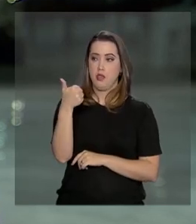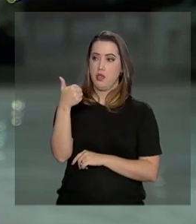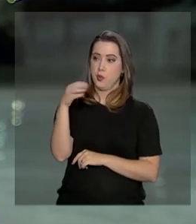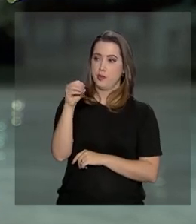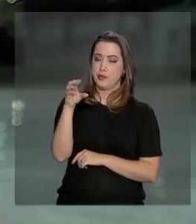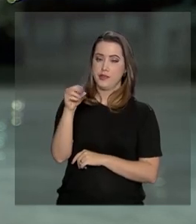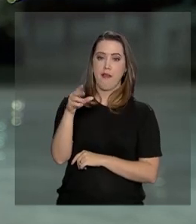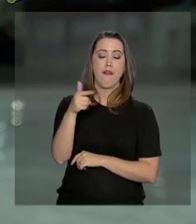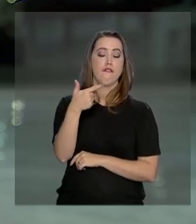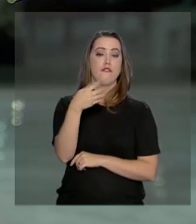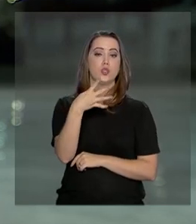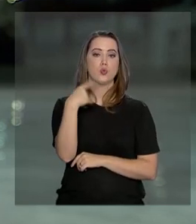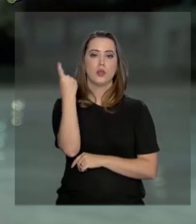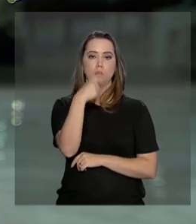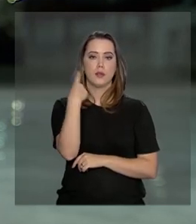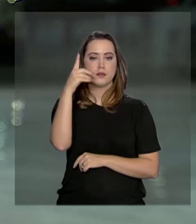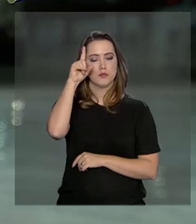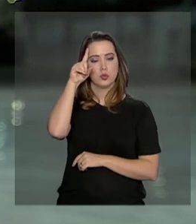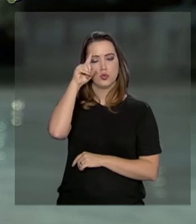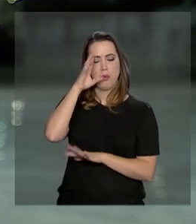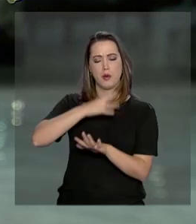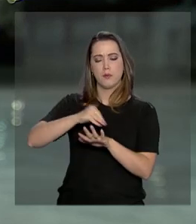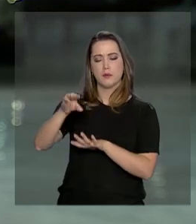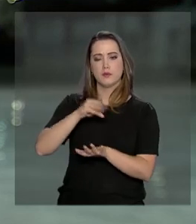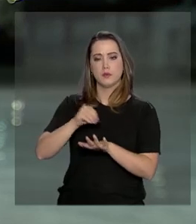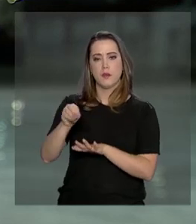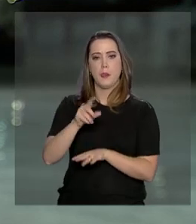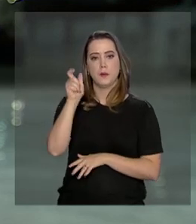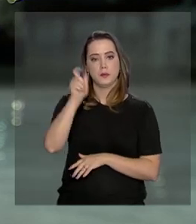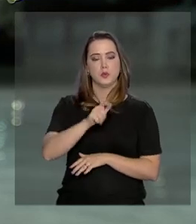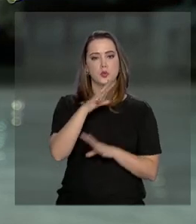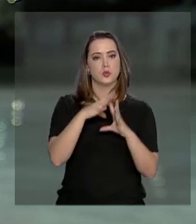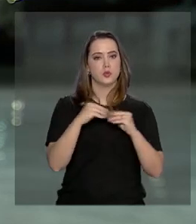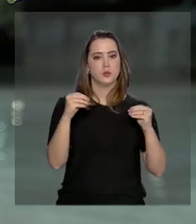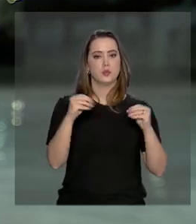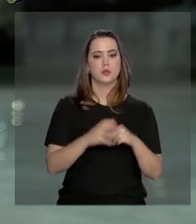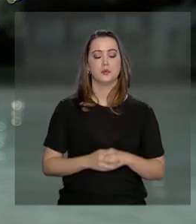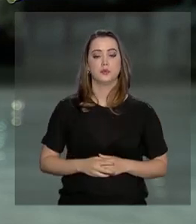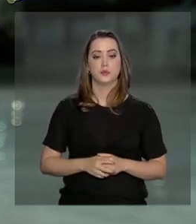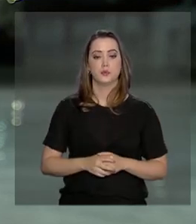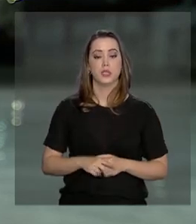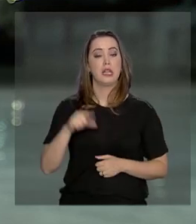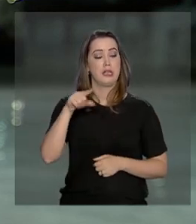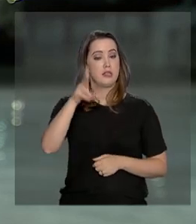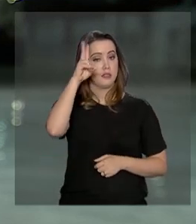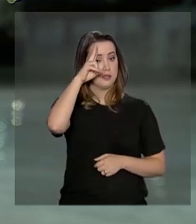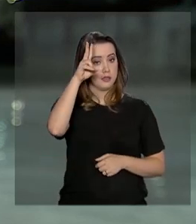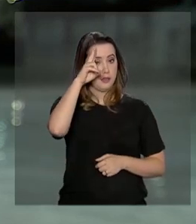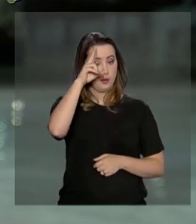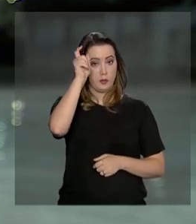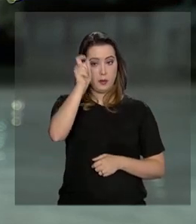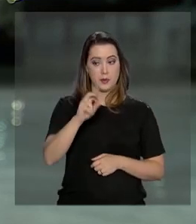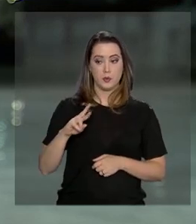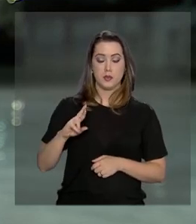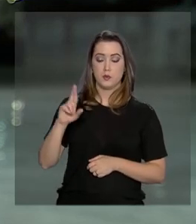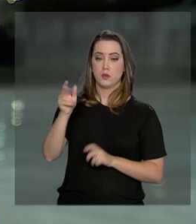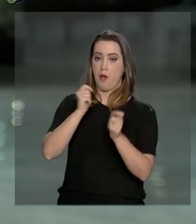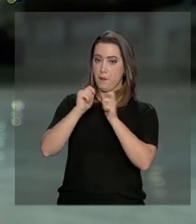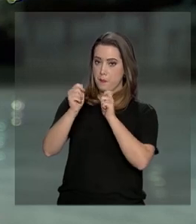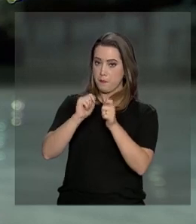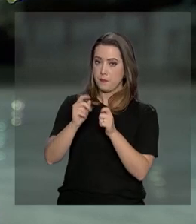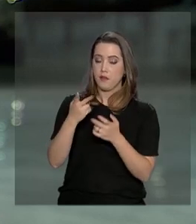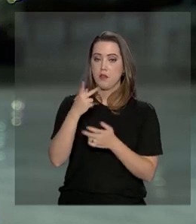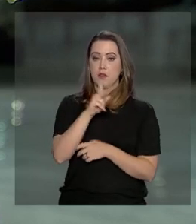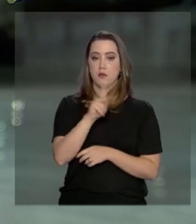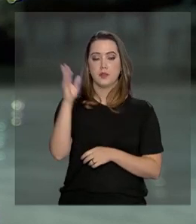24 horas por dia para informações sobre os desaparecidos. Nessa segunda-feira, o porta-voz da Presidência da